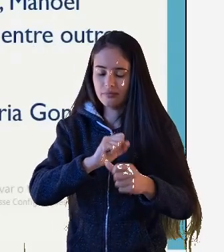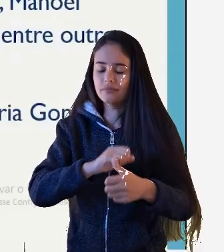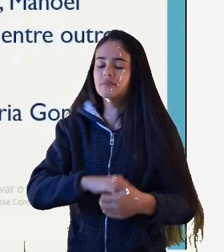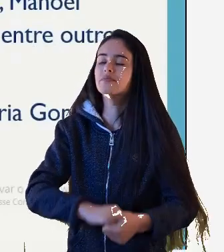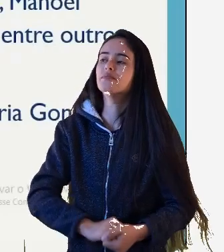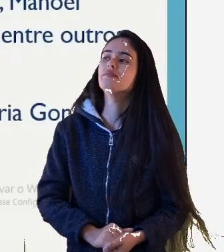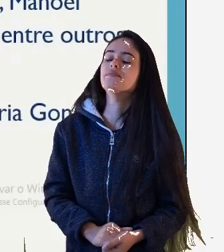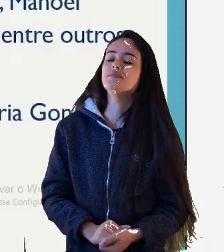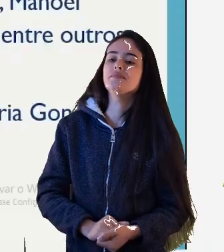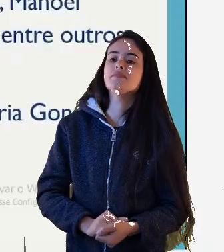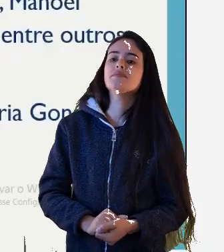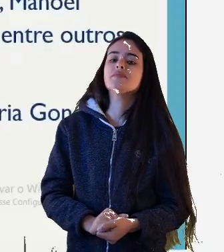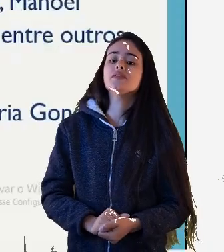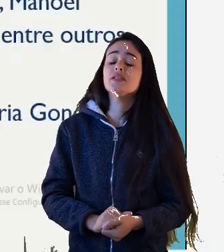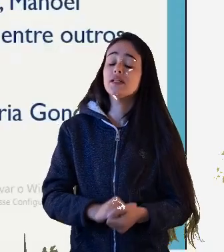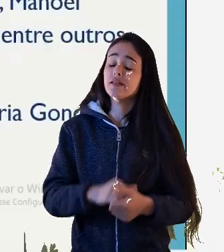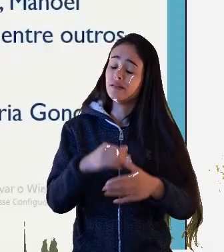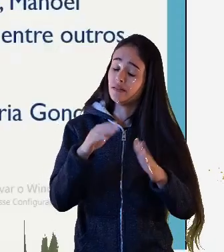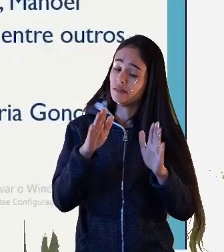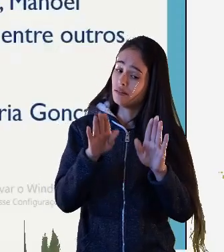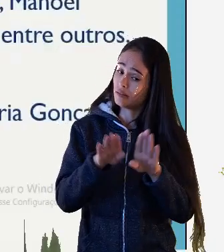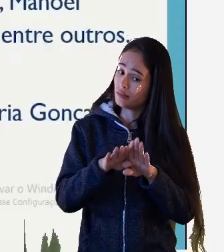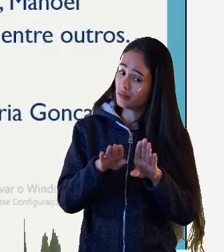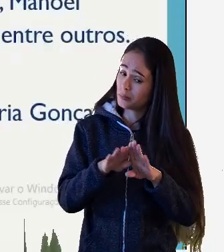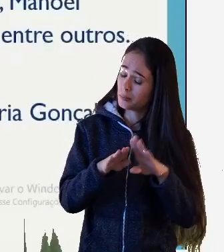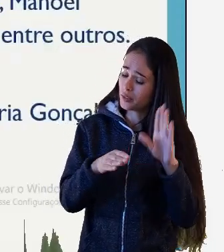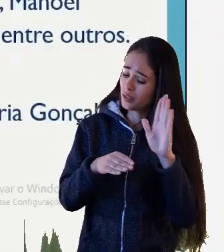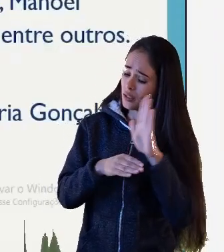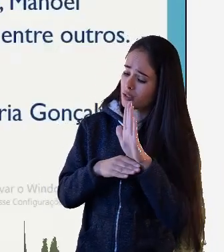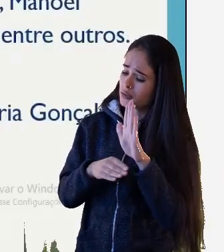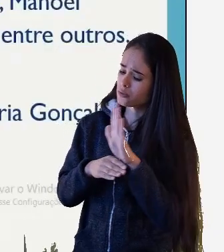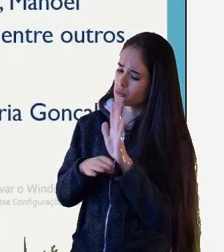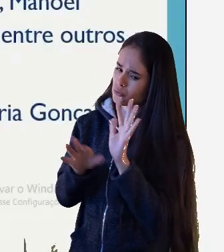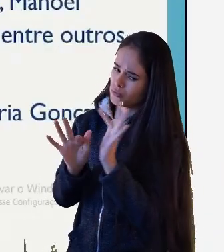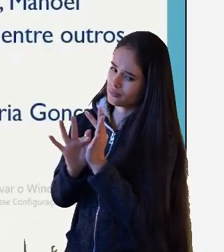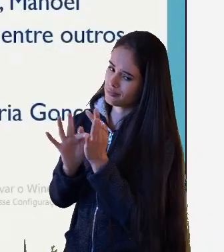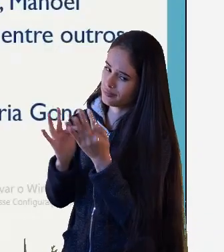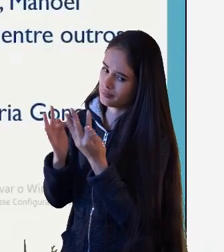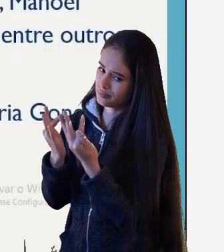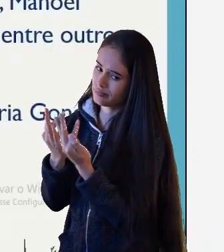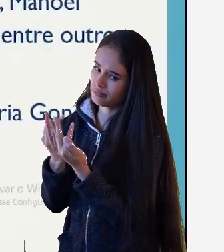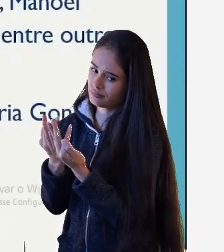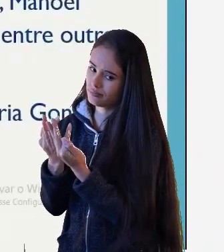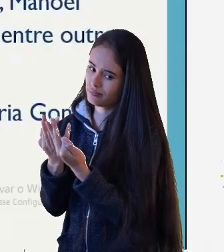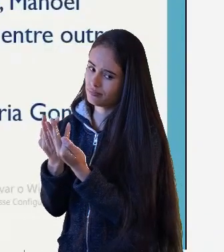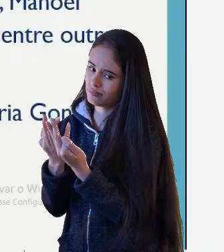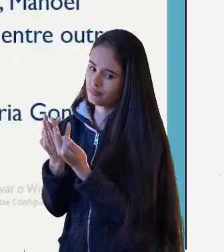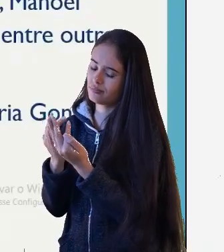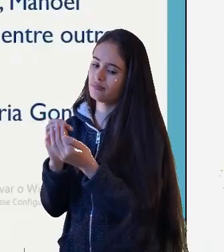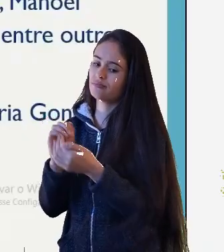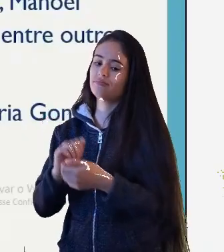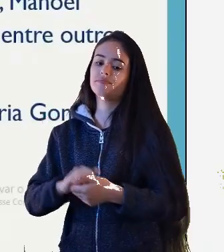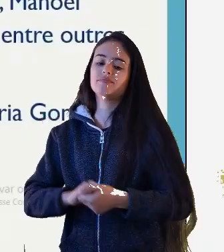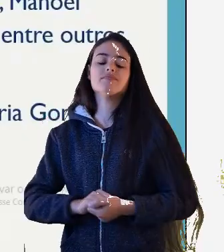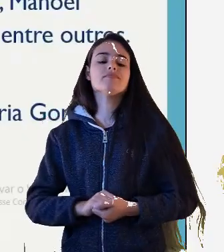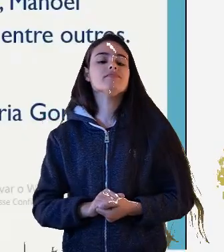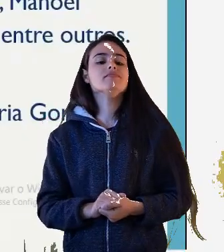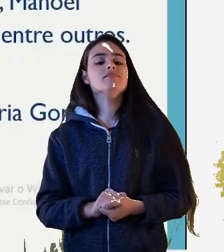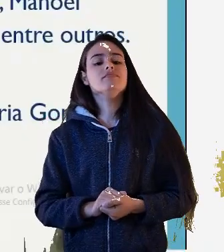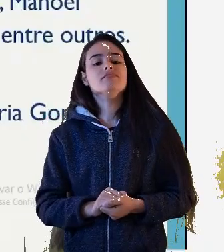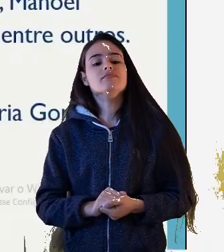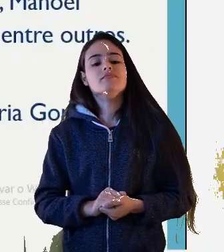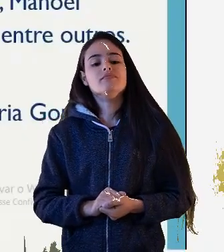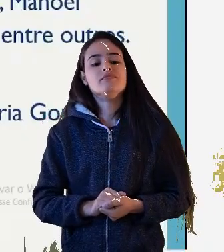figura. Olha, poucos exemplos que temos, né? Então, isso não é, a gente não pode usá-los como regra, né? O